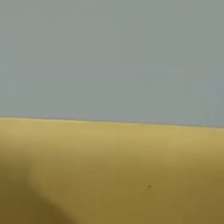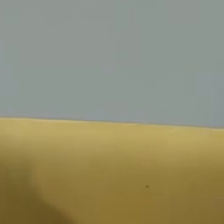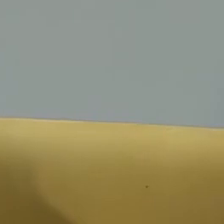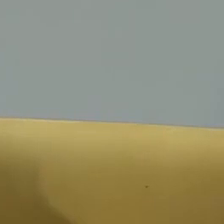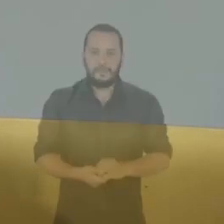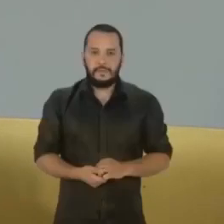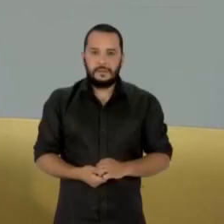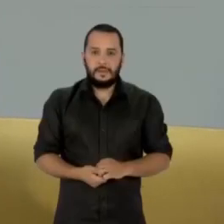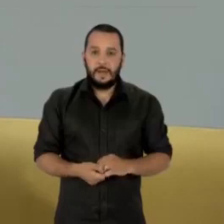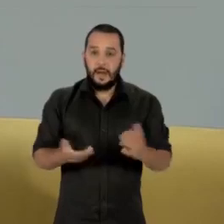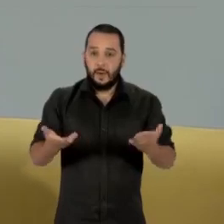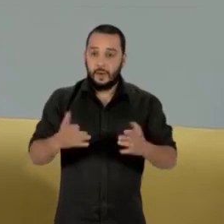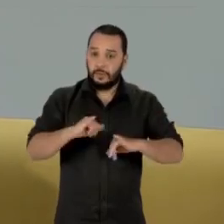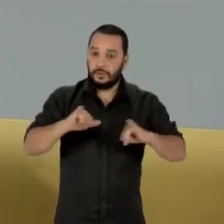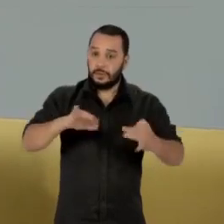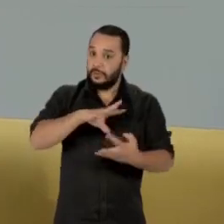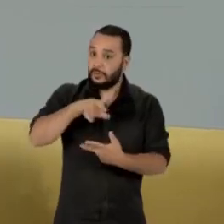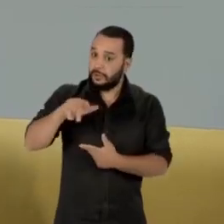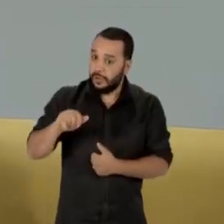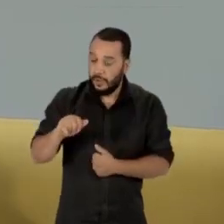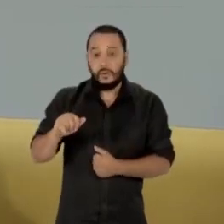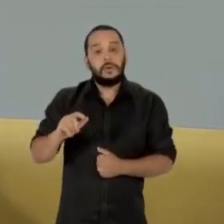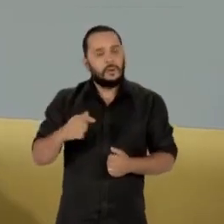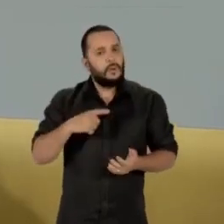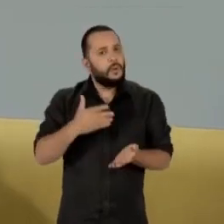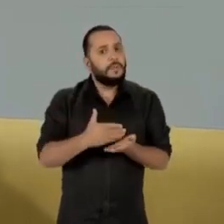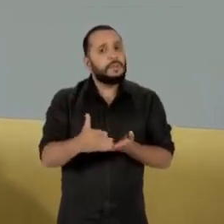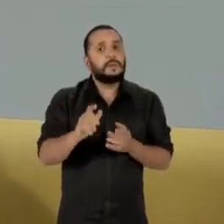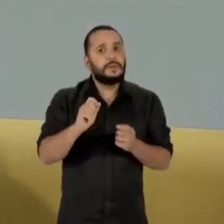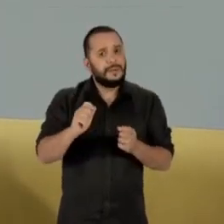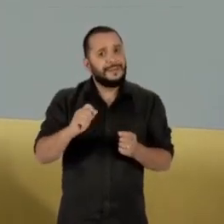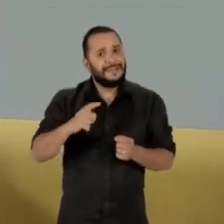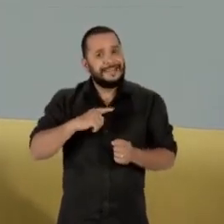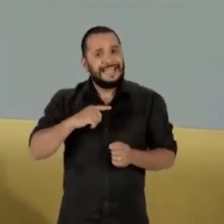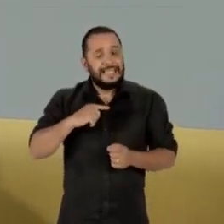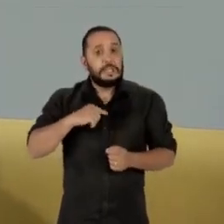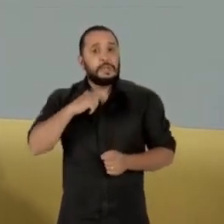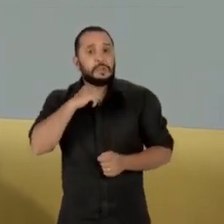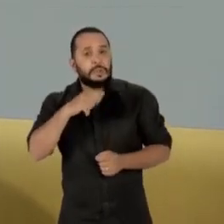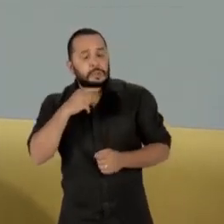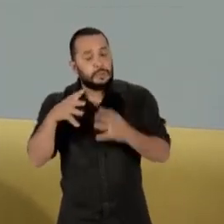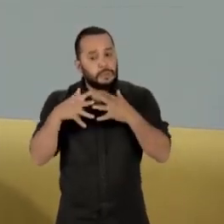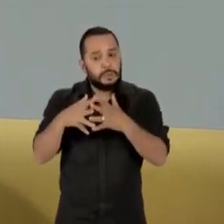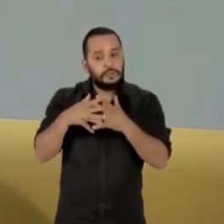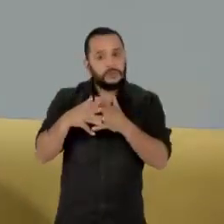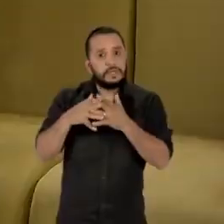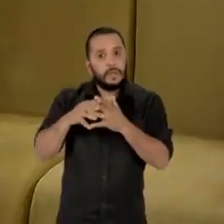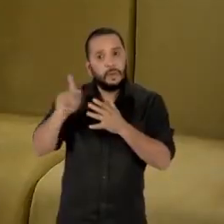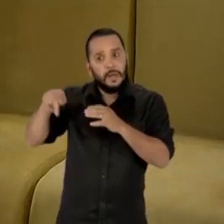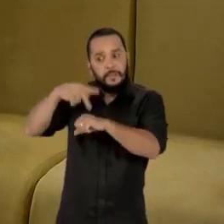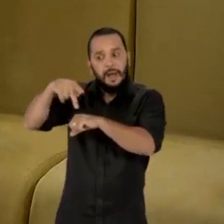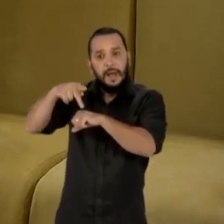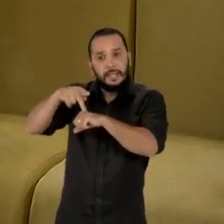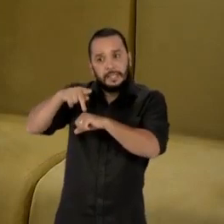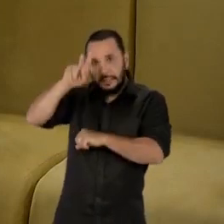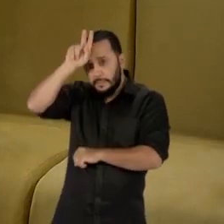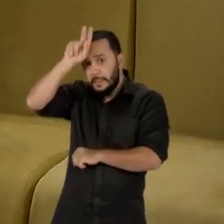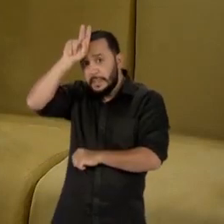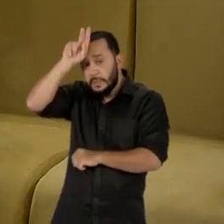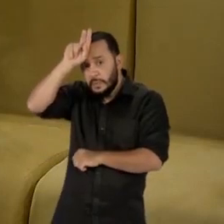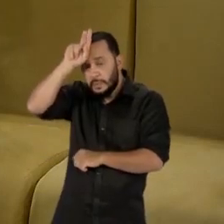de volta após notícias internacionais e começamos pelas incertezas no governo do vizinho peru e o